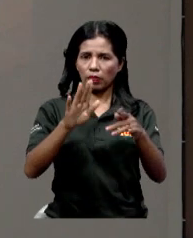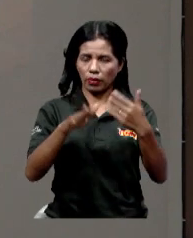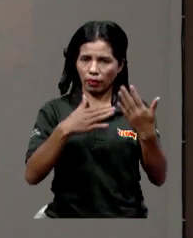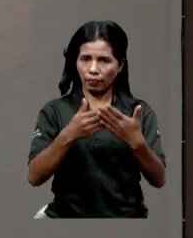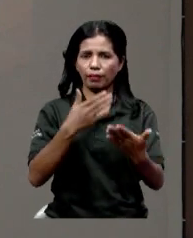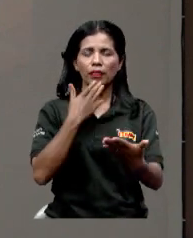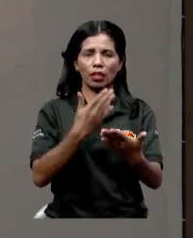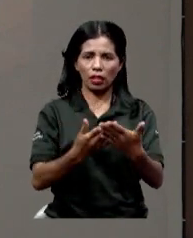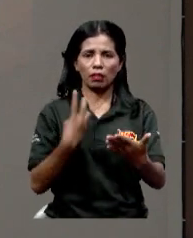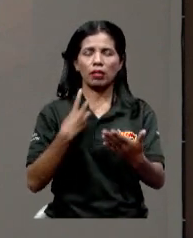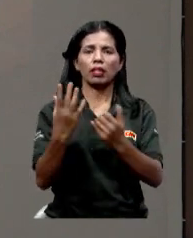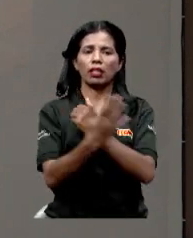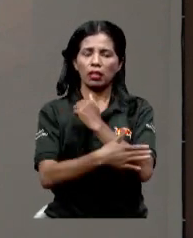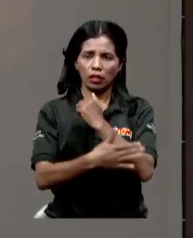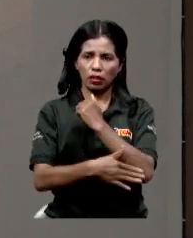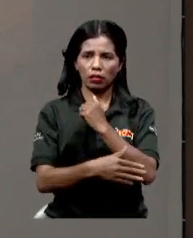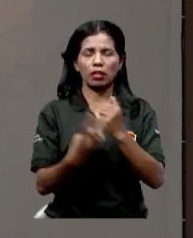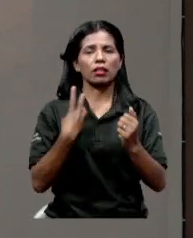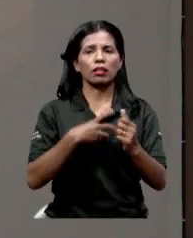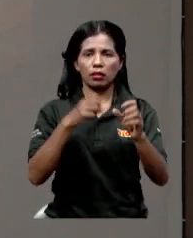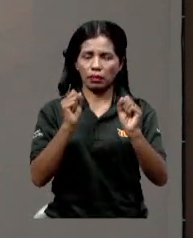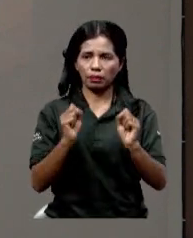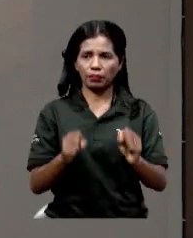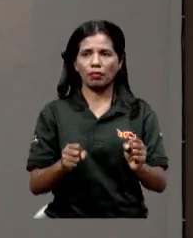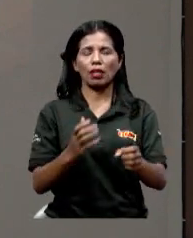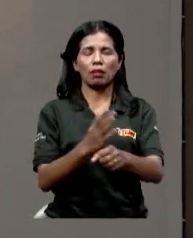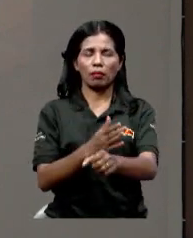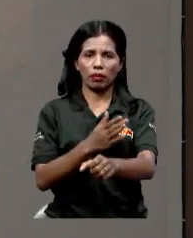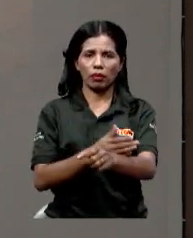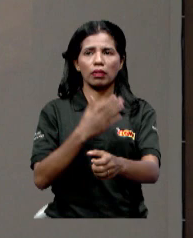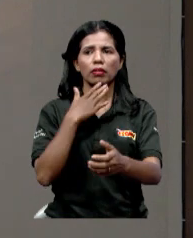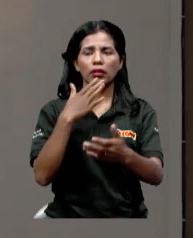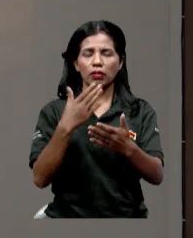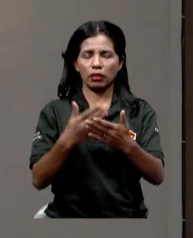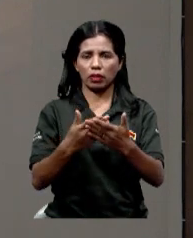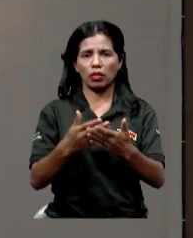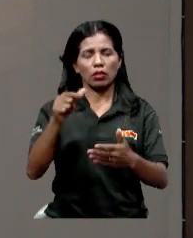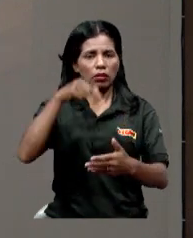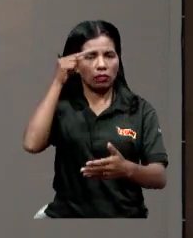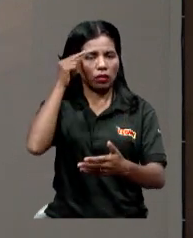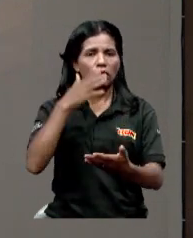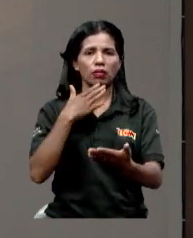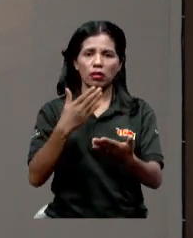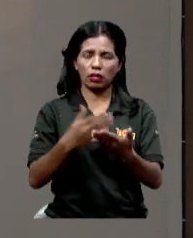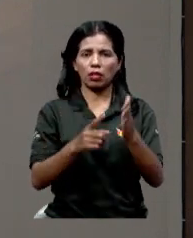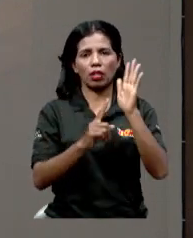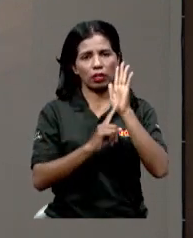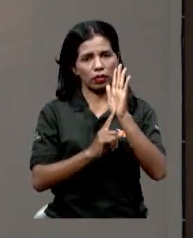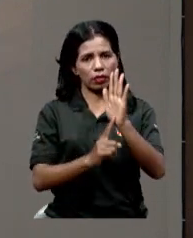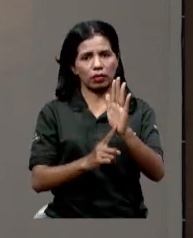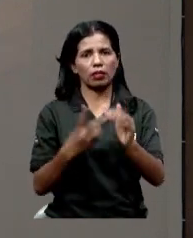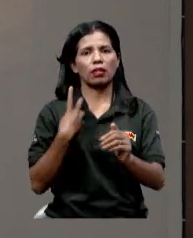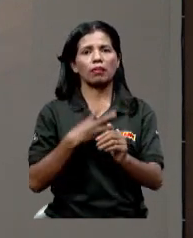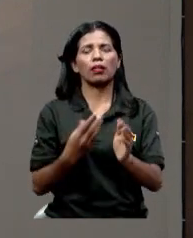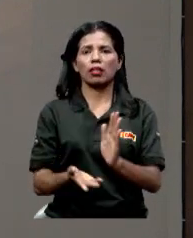que vai ter nação, ato no né, e tamos promove boa governação e transparência, ato no né, bele